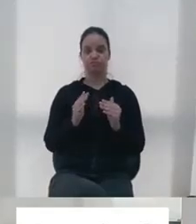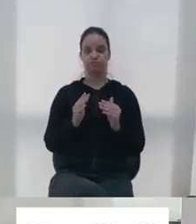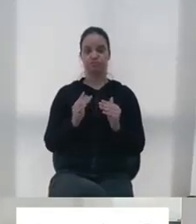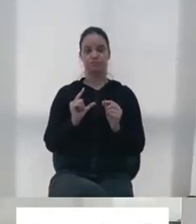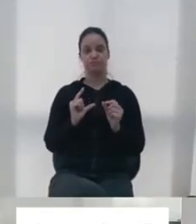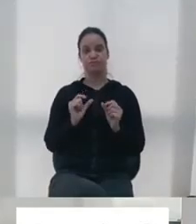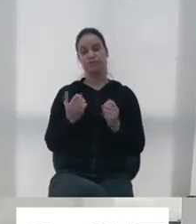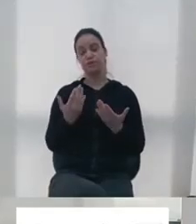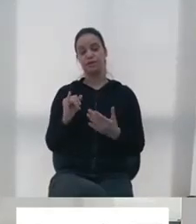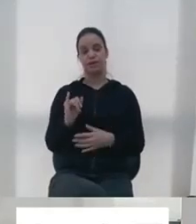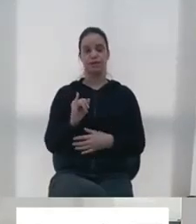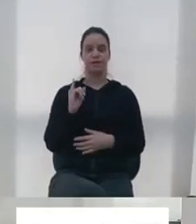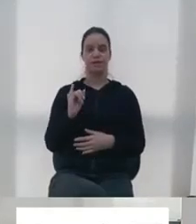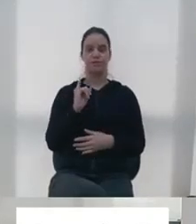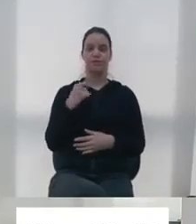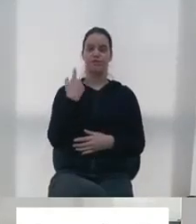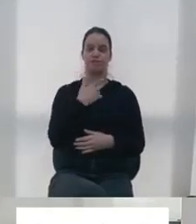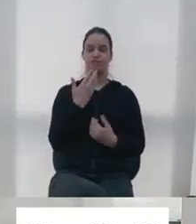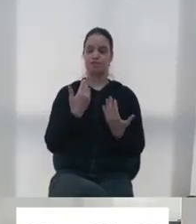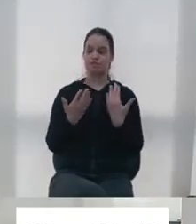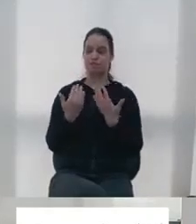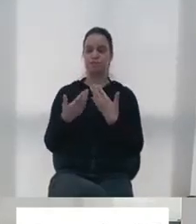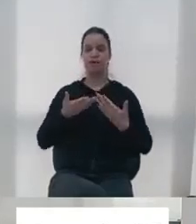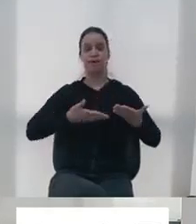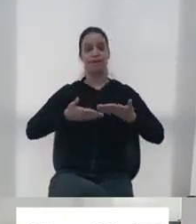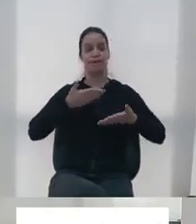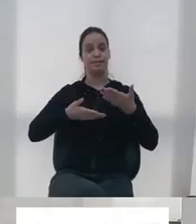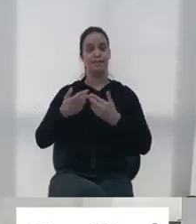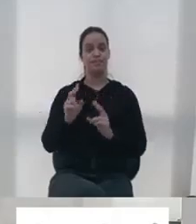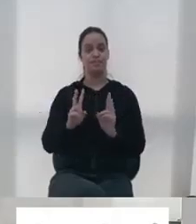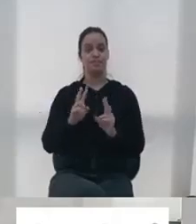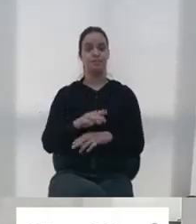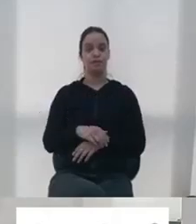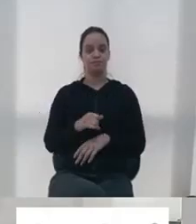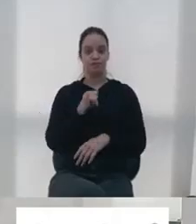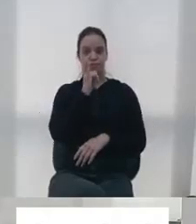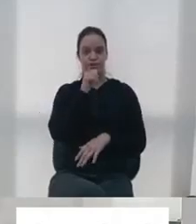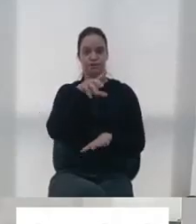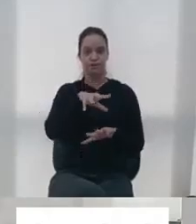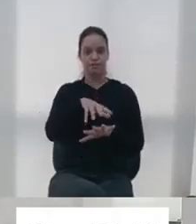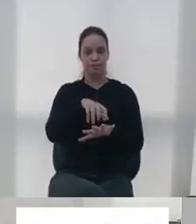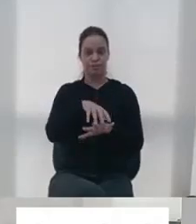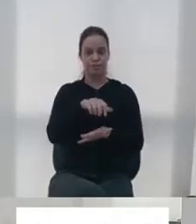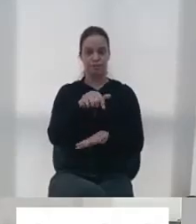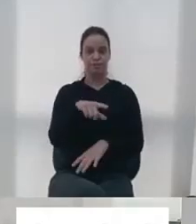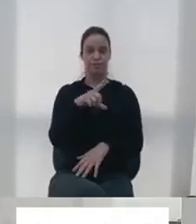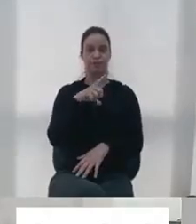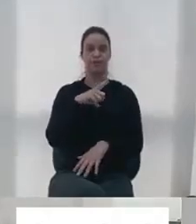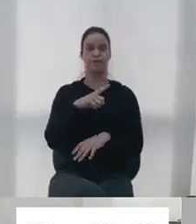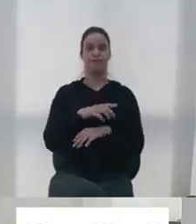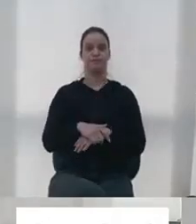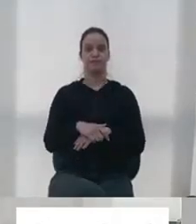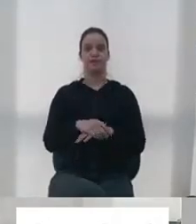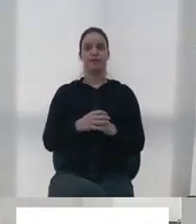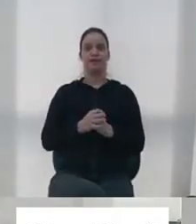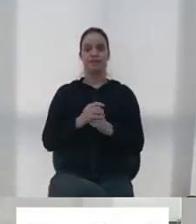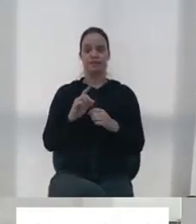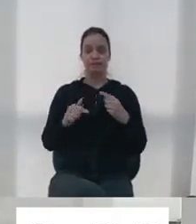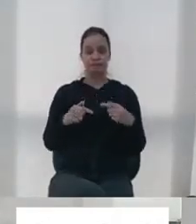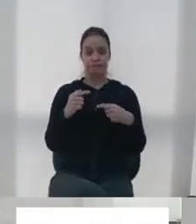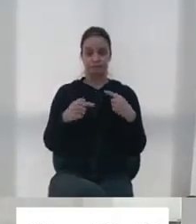Por isso que é importante que a gente esteja dialogando, né? Por exemplo, aqui, por exemplo, em Santa Amaro, tem uma enorme quantidade de ocupações, situação de